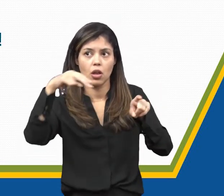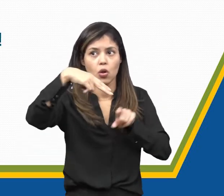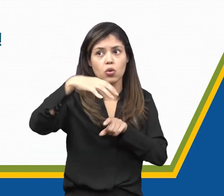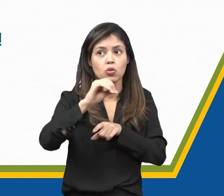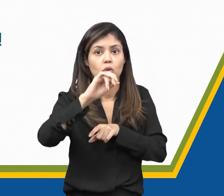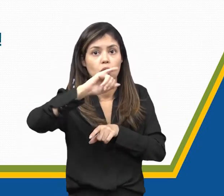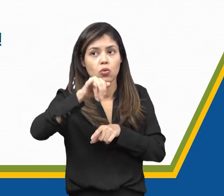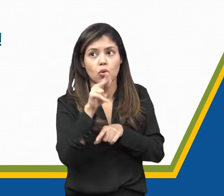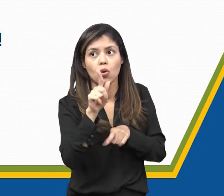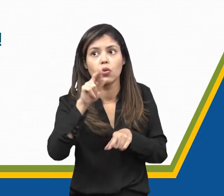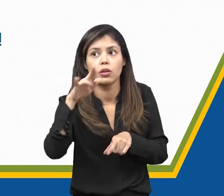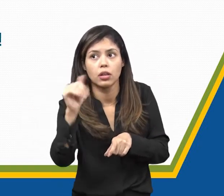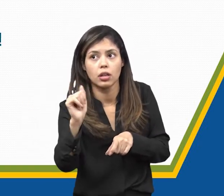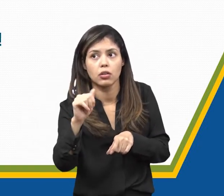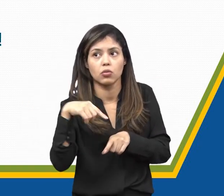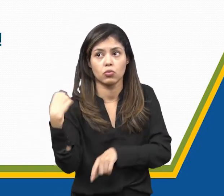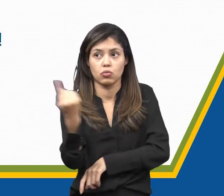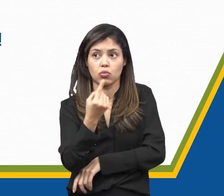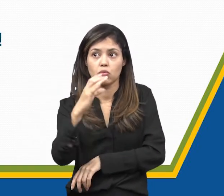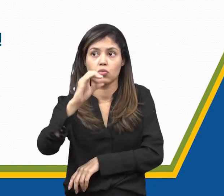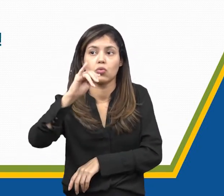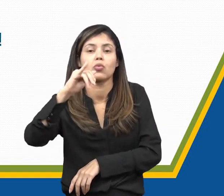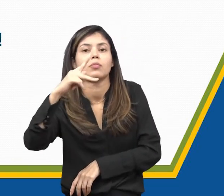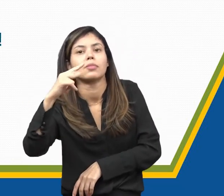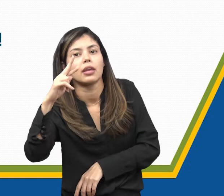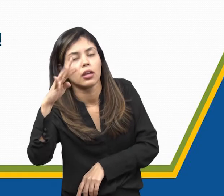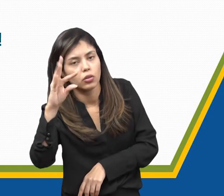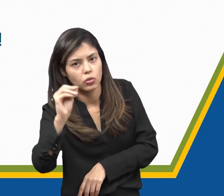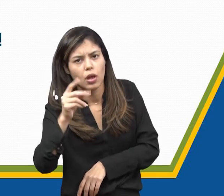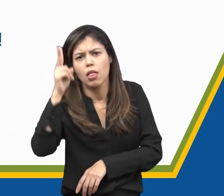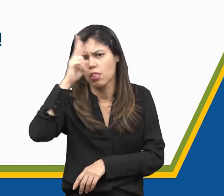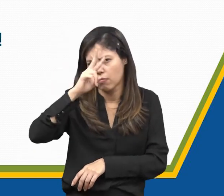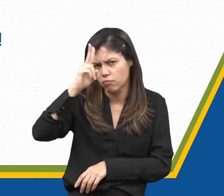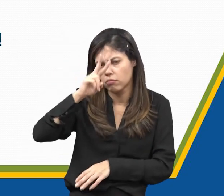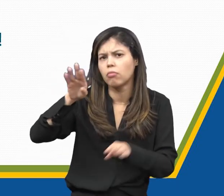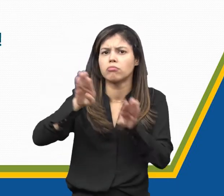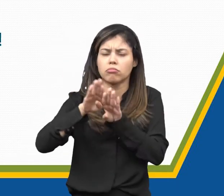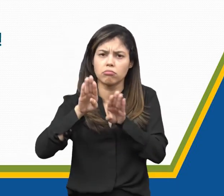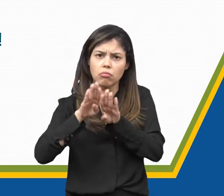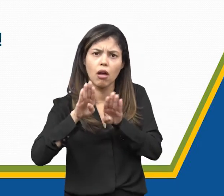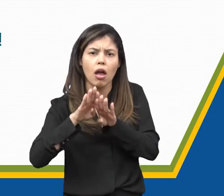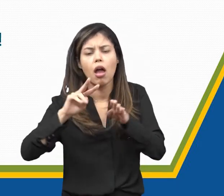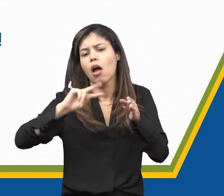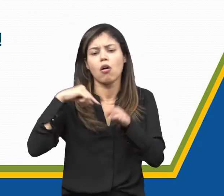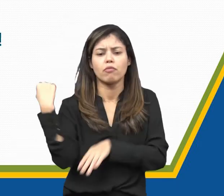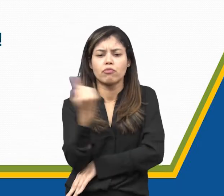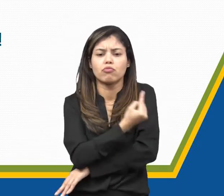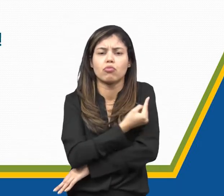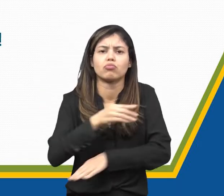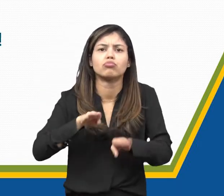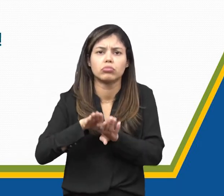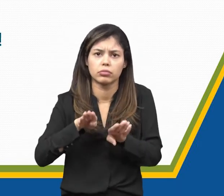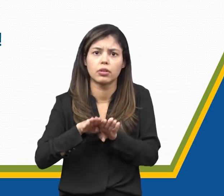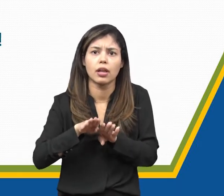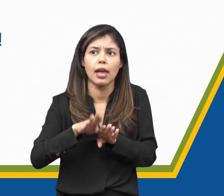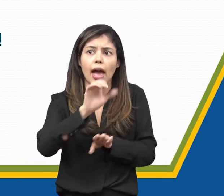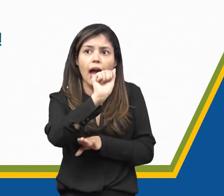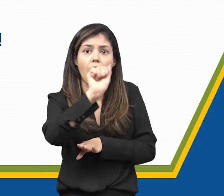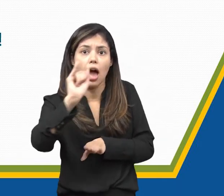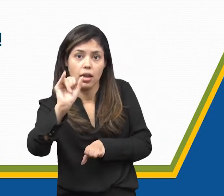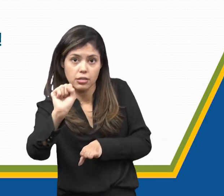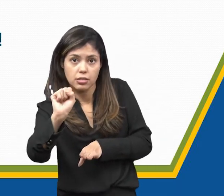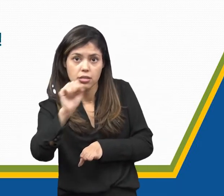no juguéis com los cubiertos. Lembrando que as conjugações para vosotros sempre vão ter as terminações